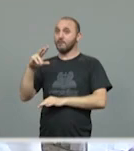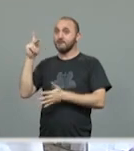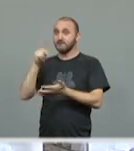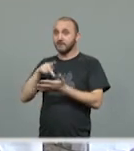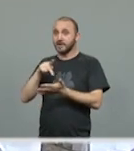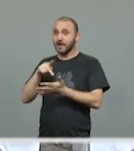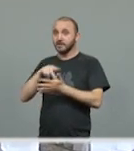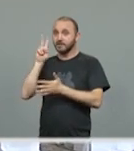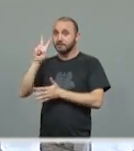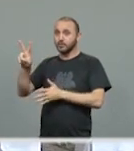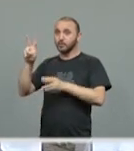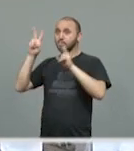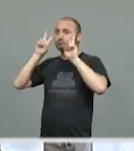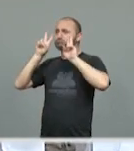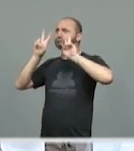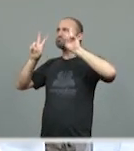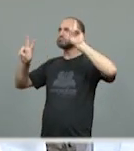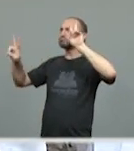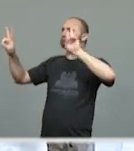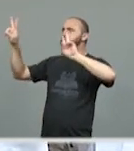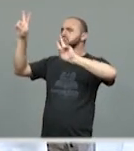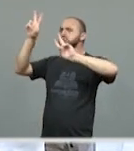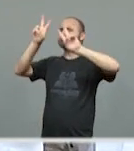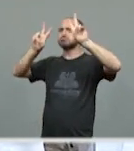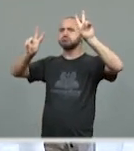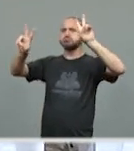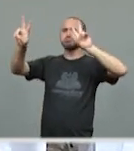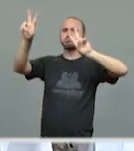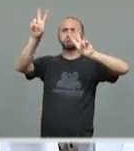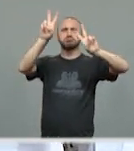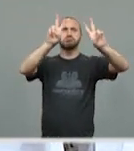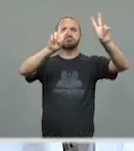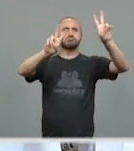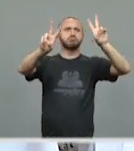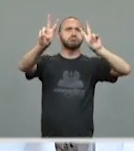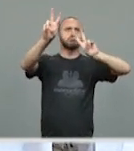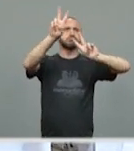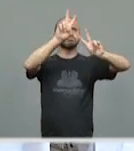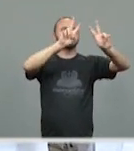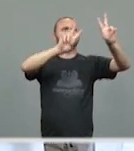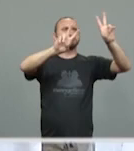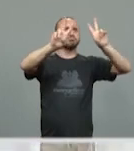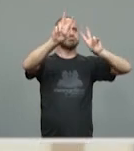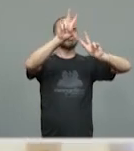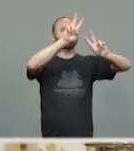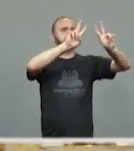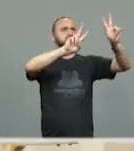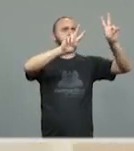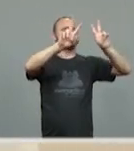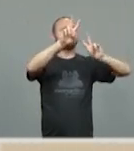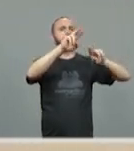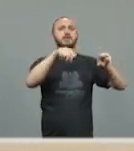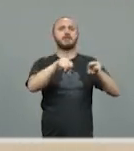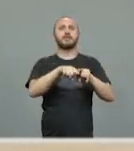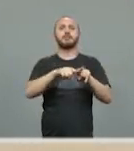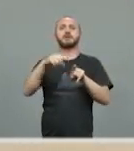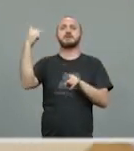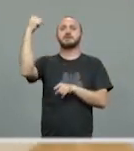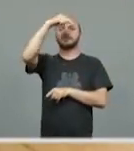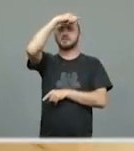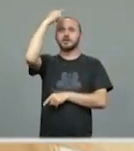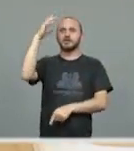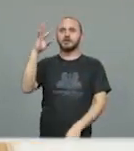o arrebatamento. Santa Teresa d'Ávila também teve o arrebatamento e a transverberação,